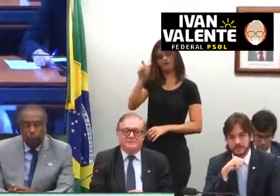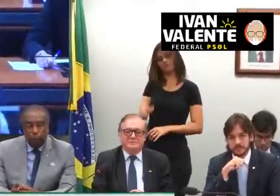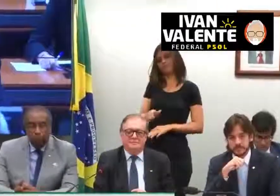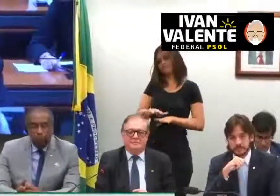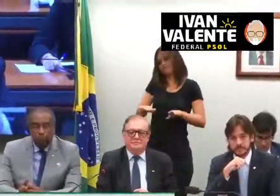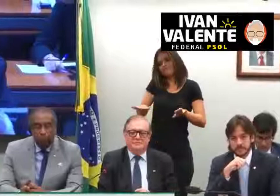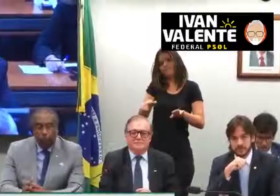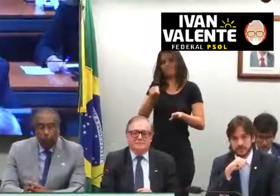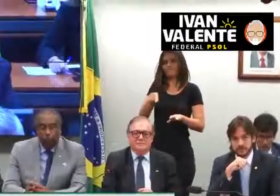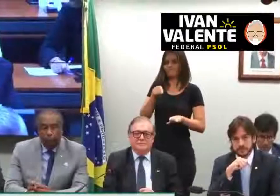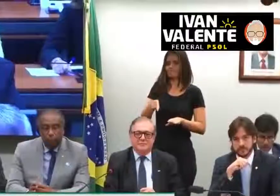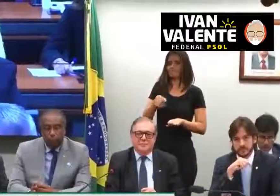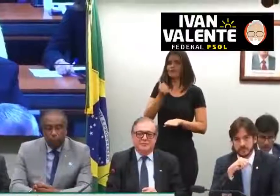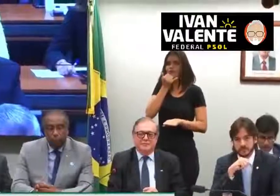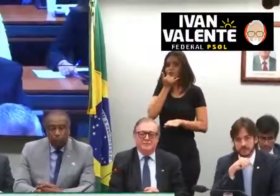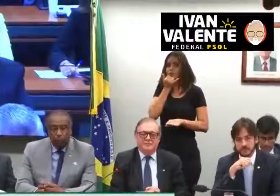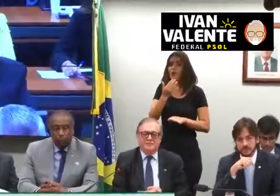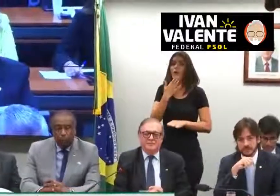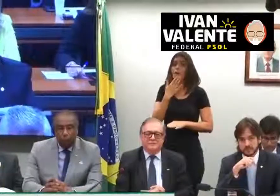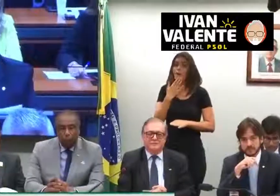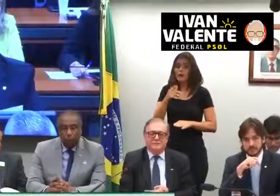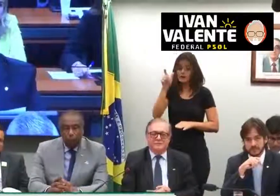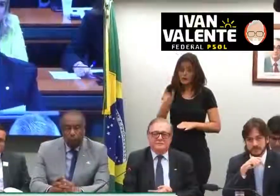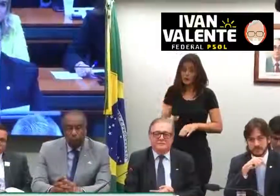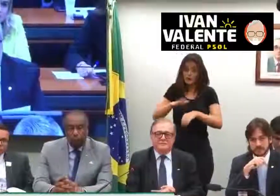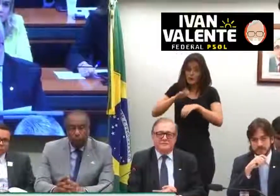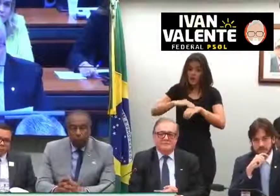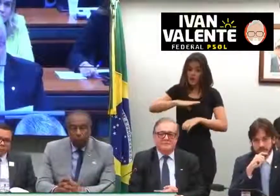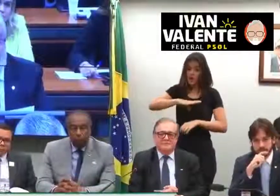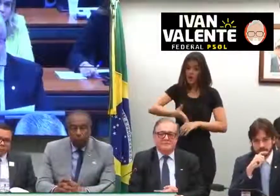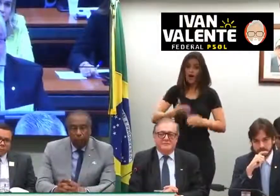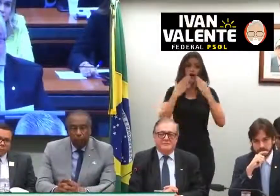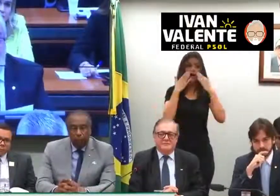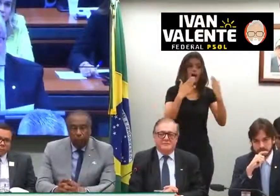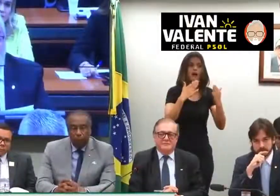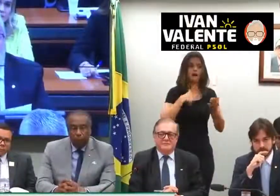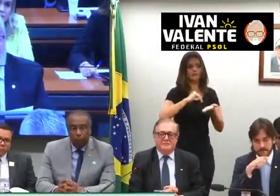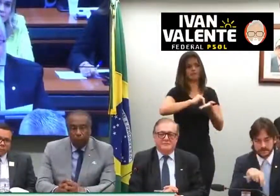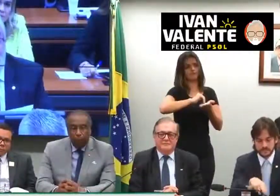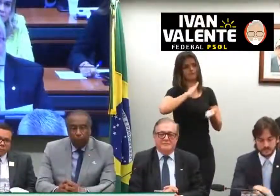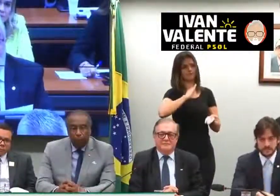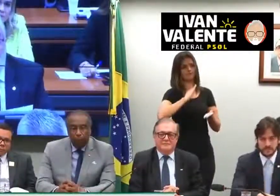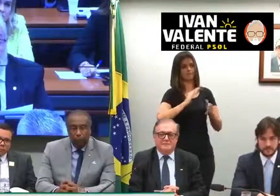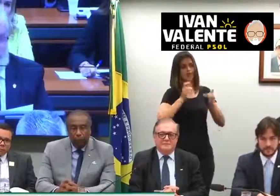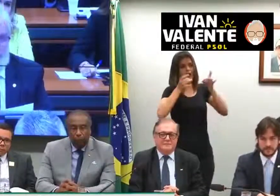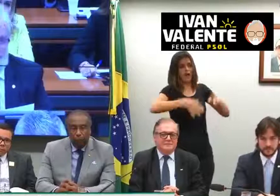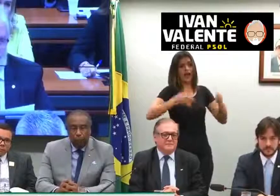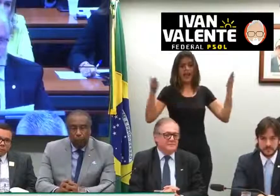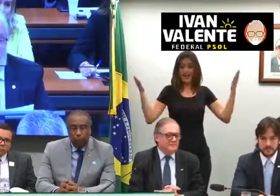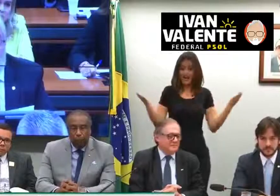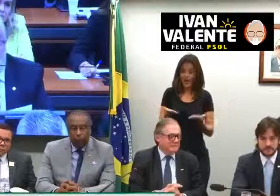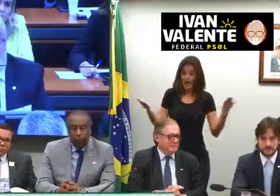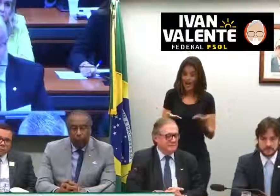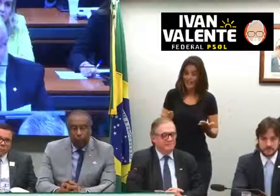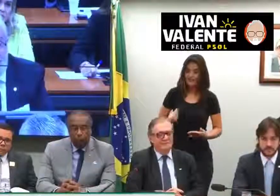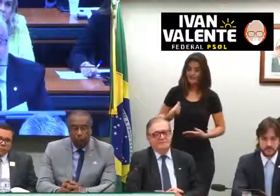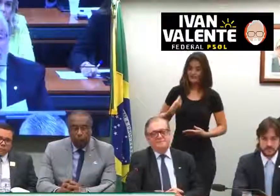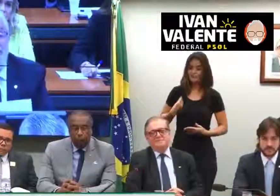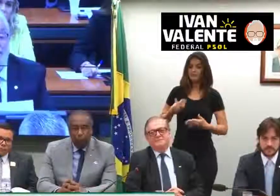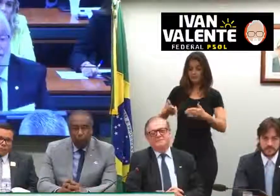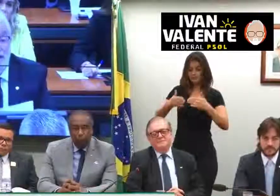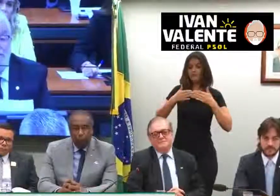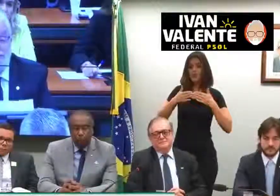E eu peço a sua renúncia pública, não pelo Twitter. Peço aqui agora que Vossa